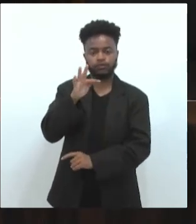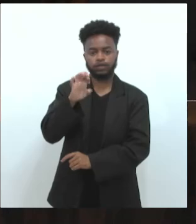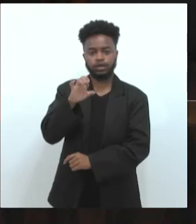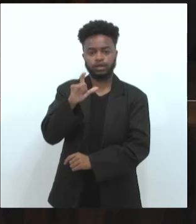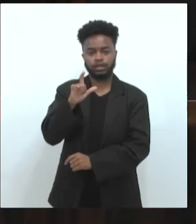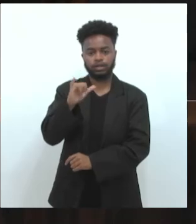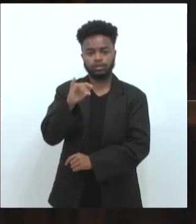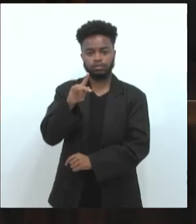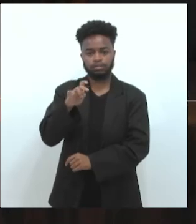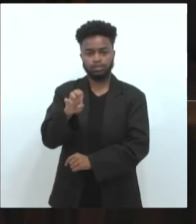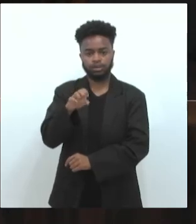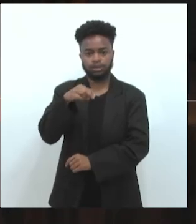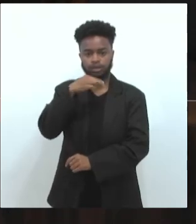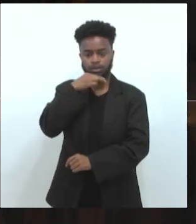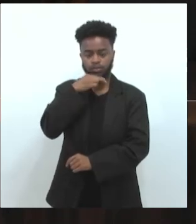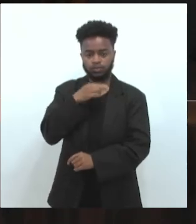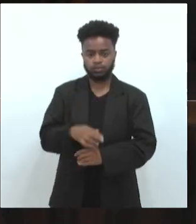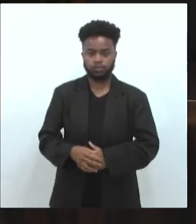Neto.